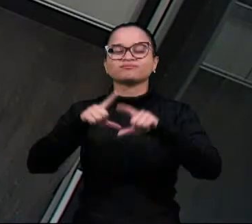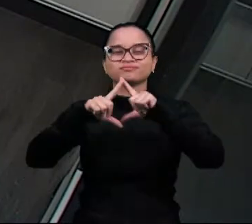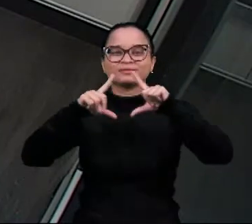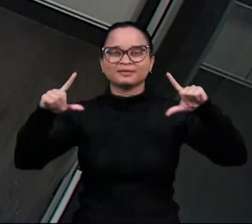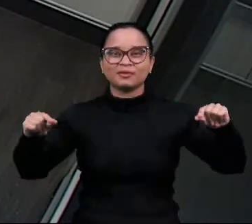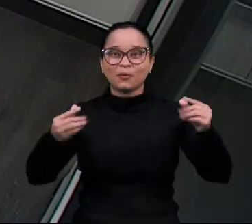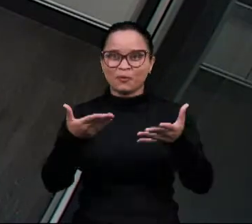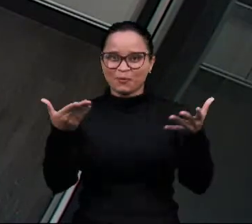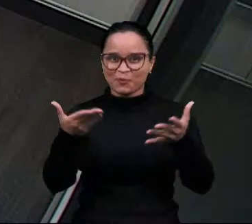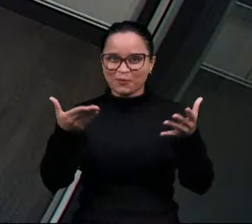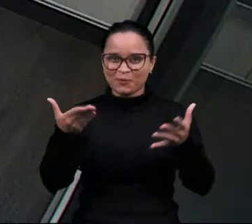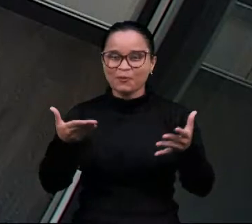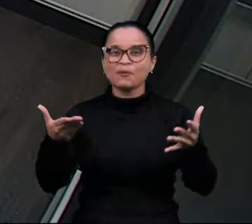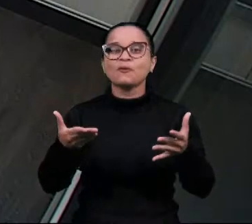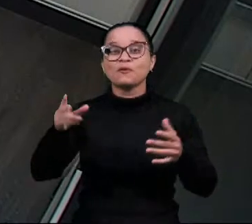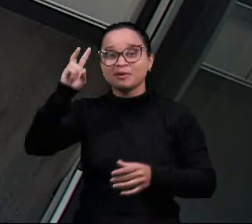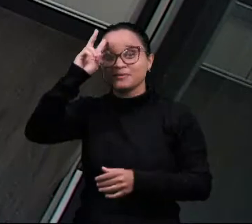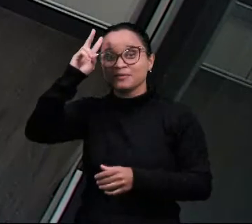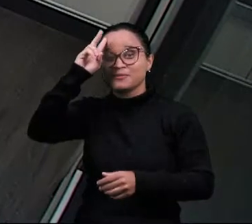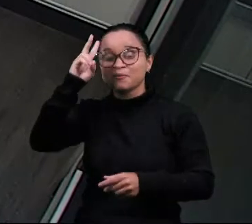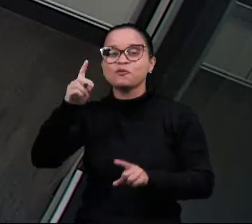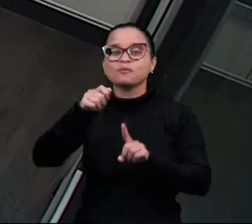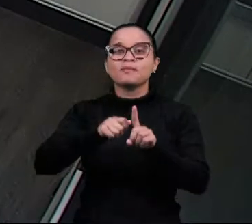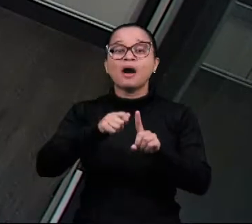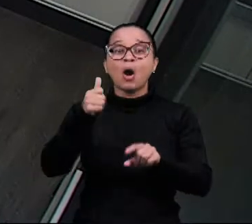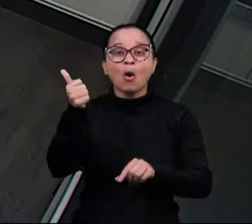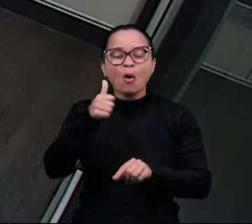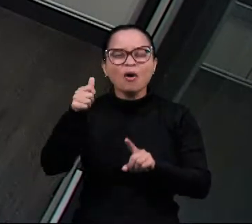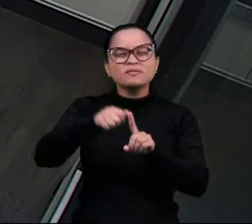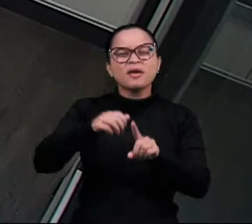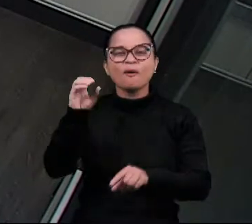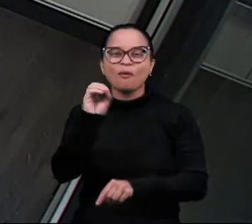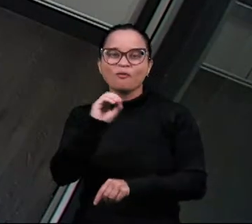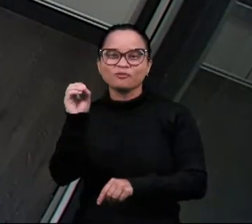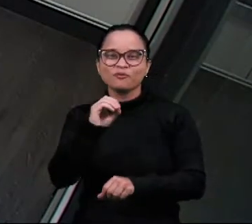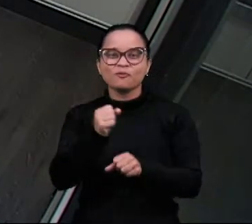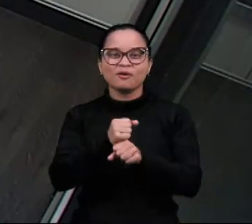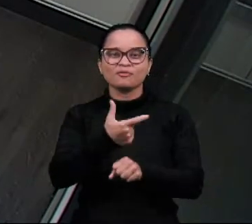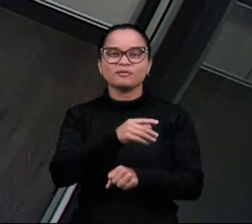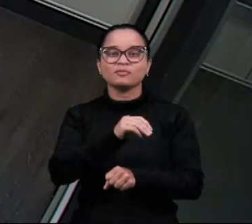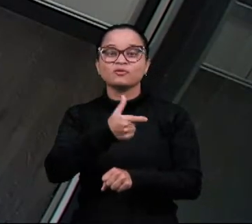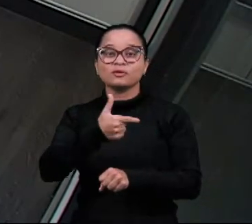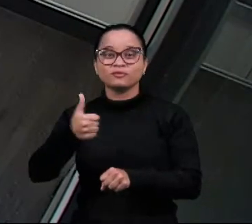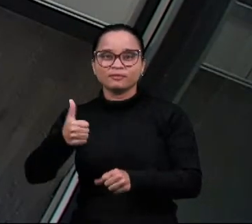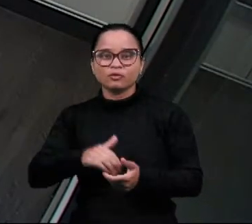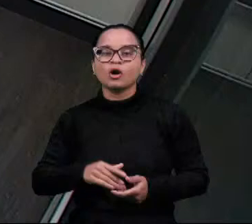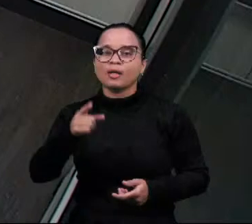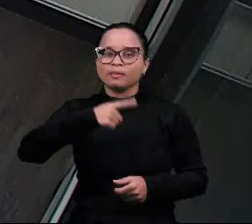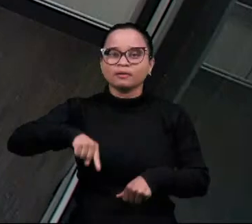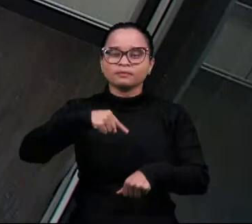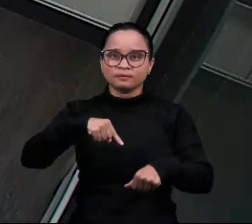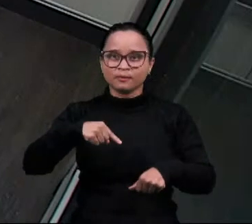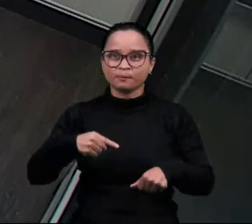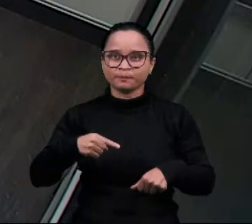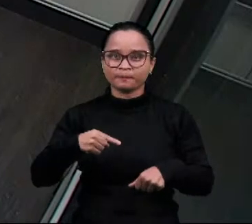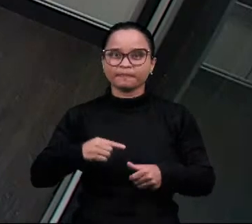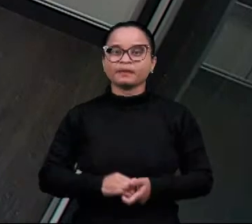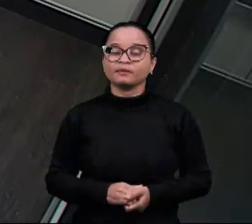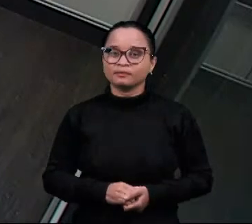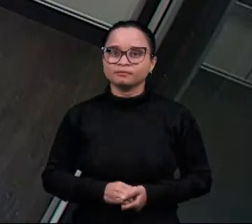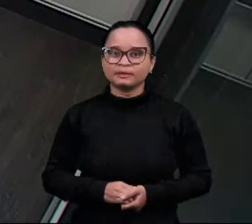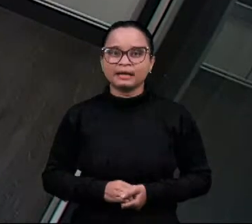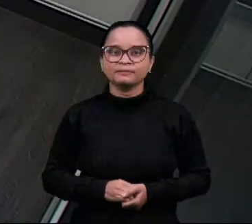de outubro de 2021. Estamos no meio aí de praticamente um feriado, né? Tivemos o último final de